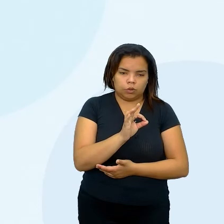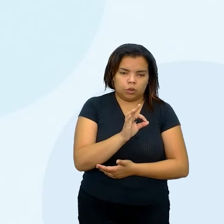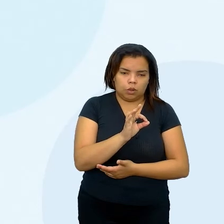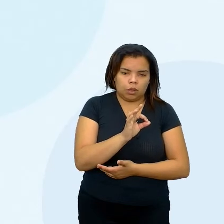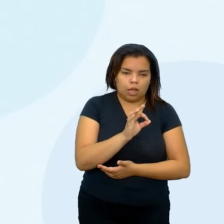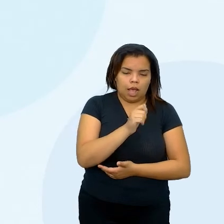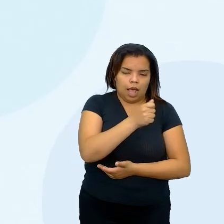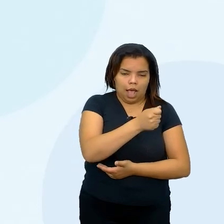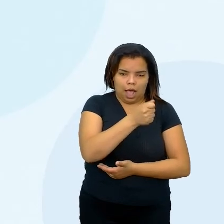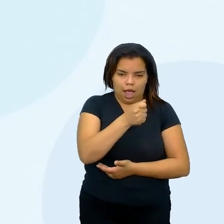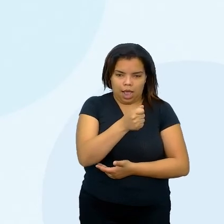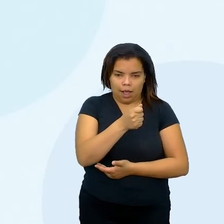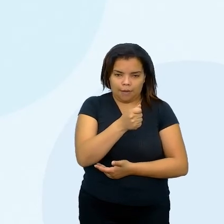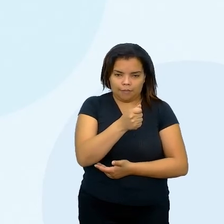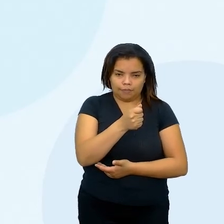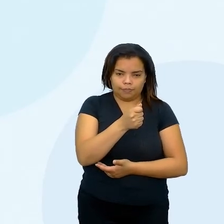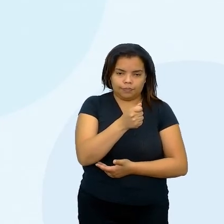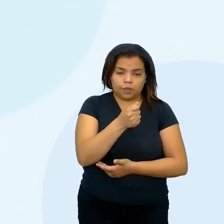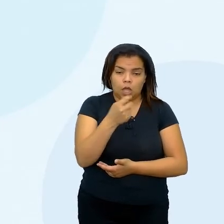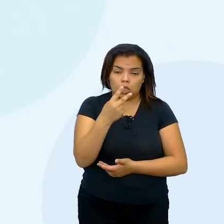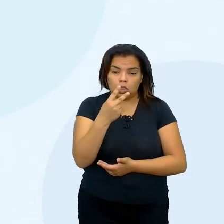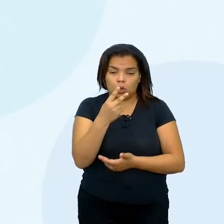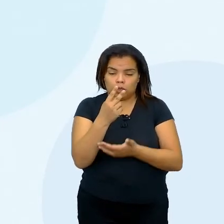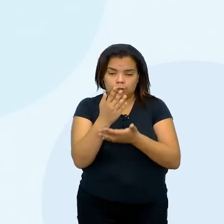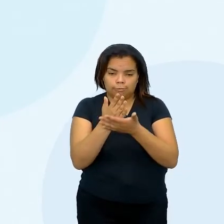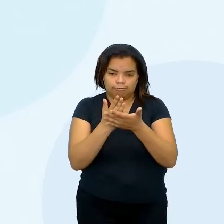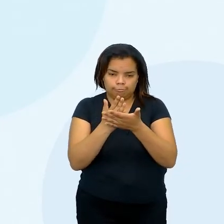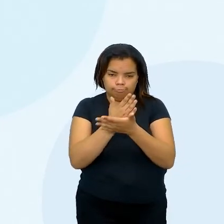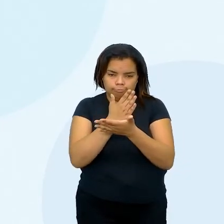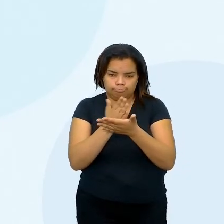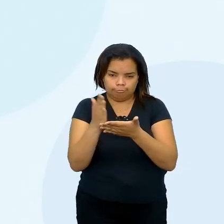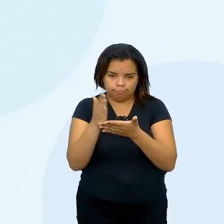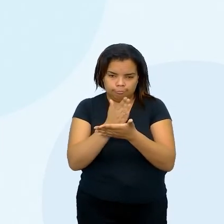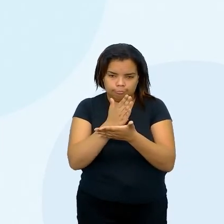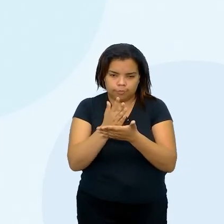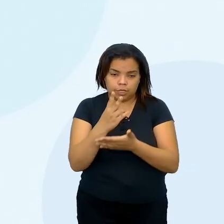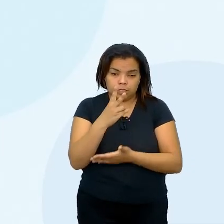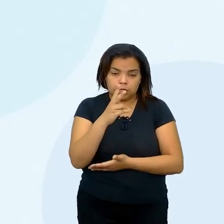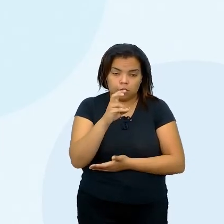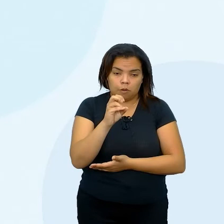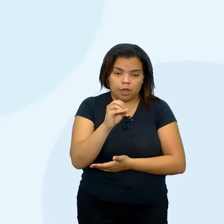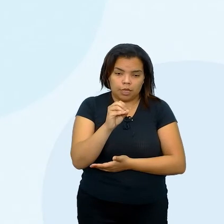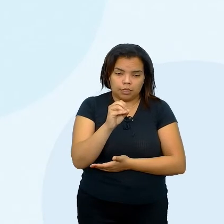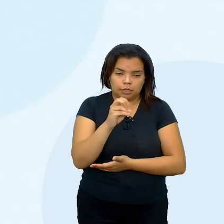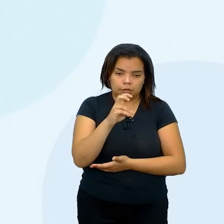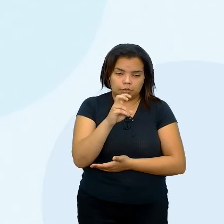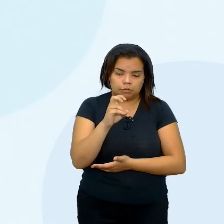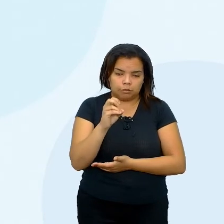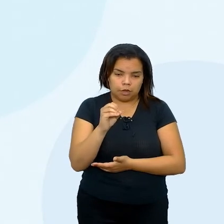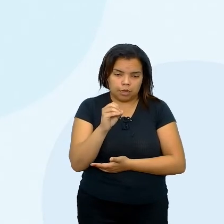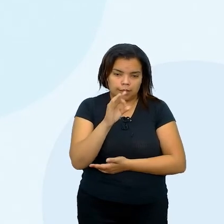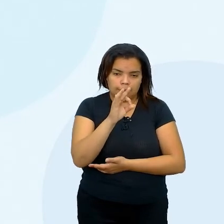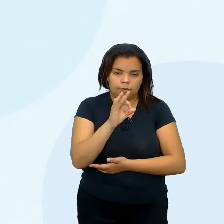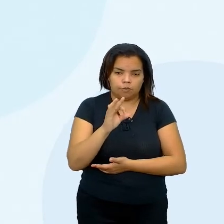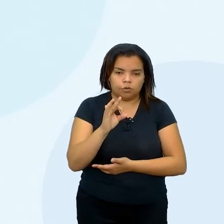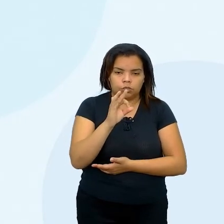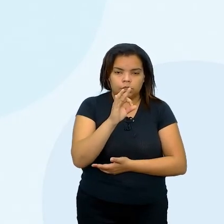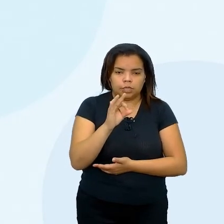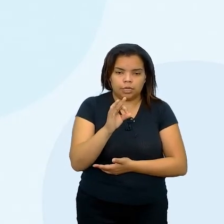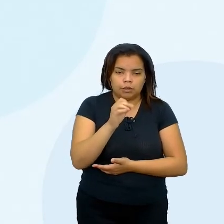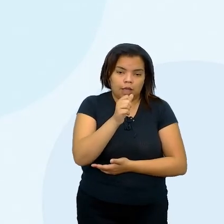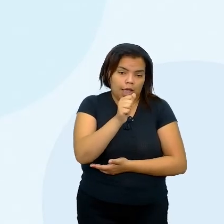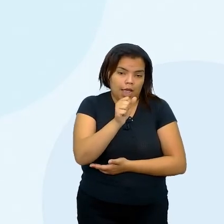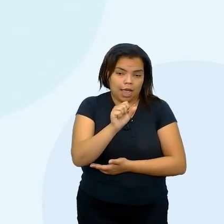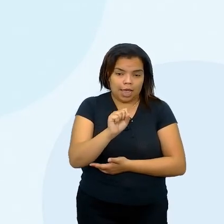2/4 é AS, ou seja, 50%. E mais 1/4 é SS,